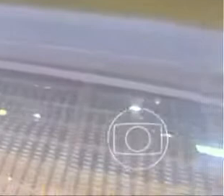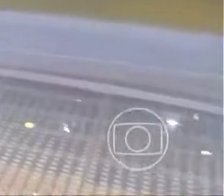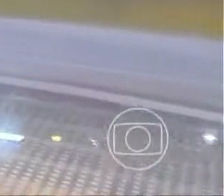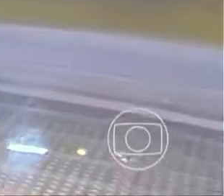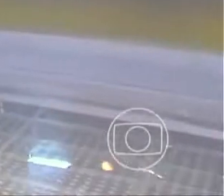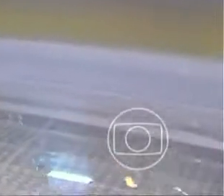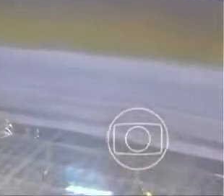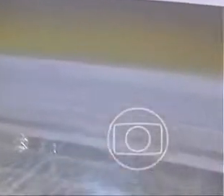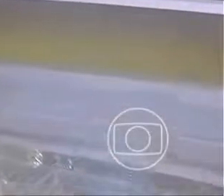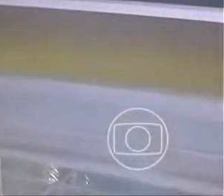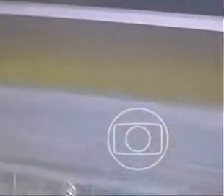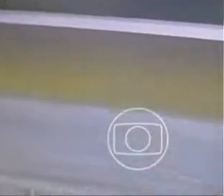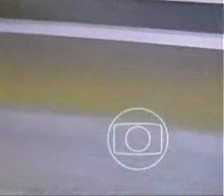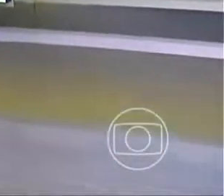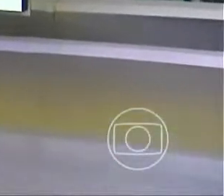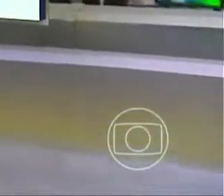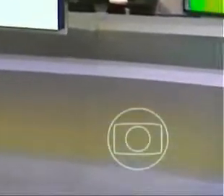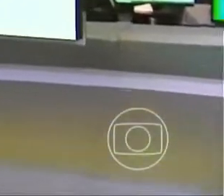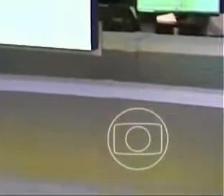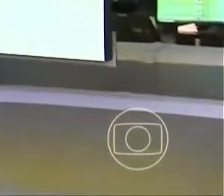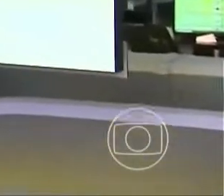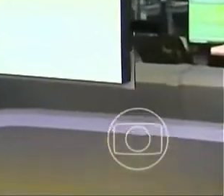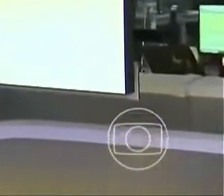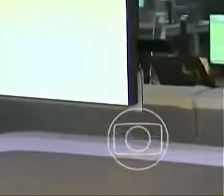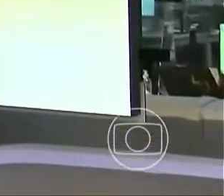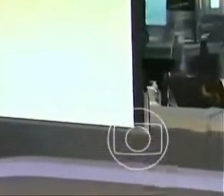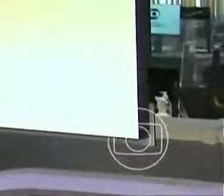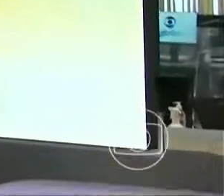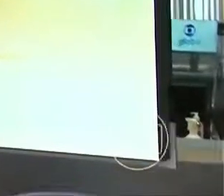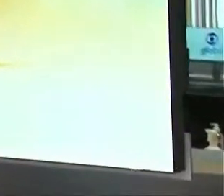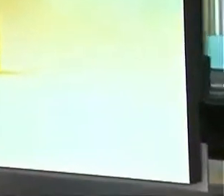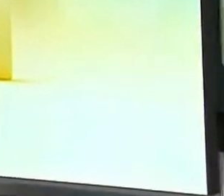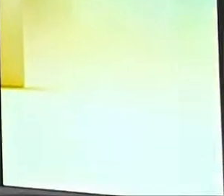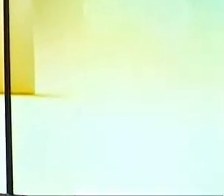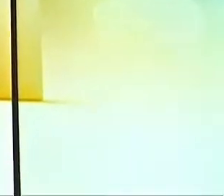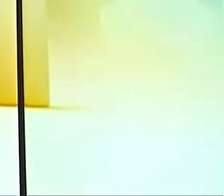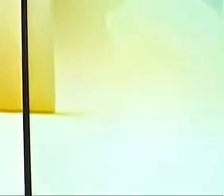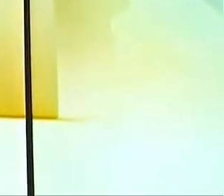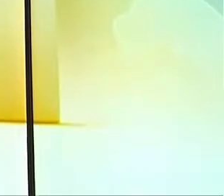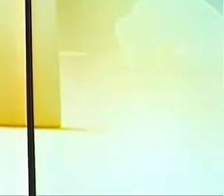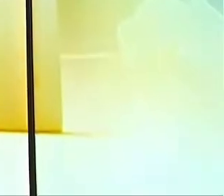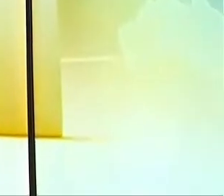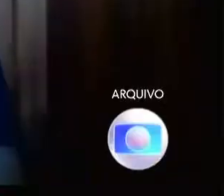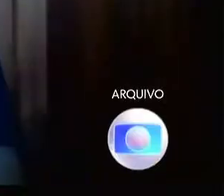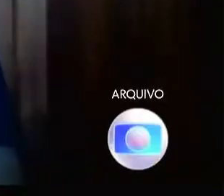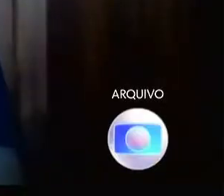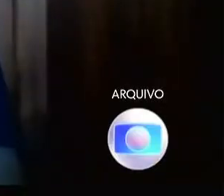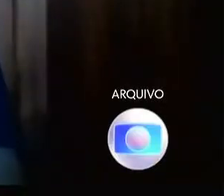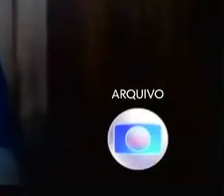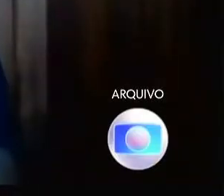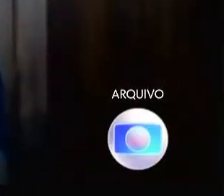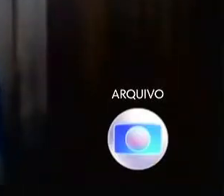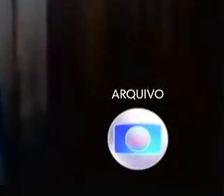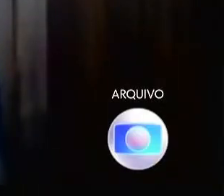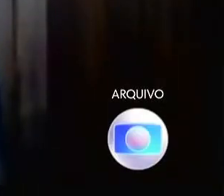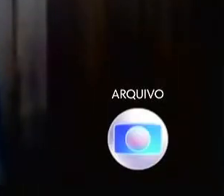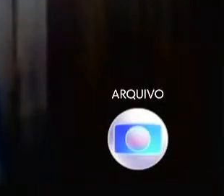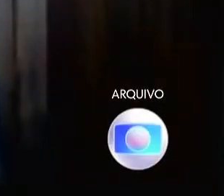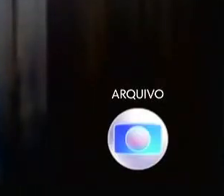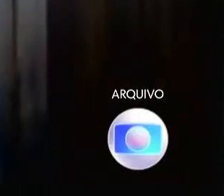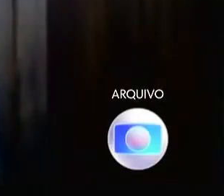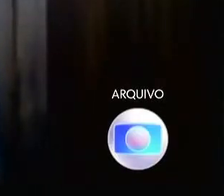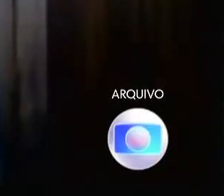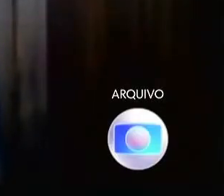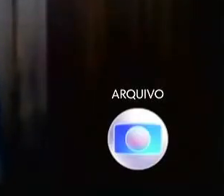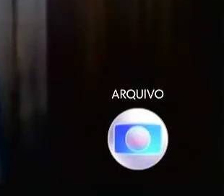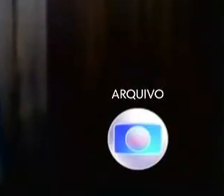Boa tarde. A Polícia Federal investiga a morte do chefe da Delegacia de Repressão a Crimes Ambientais em Mato Grosso. Roberto Moreira da Silva Filho